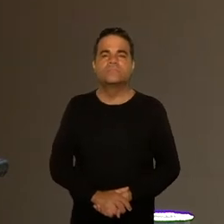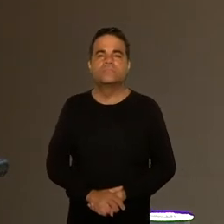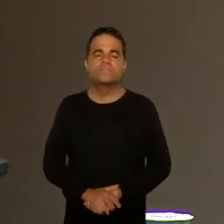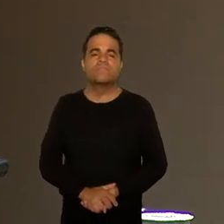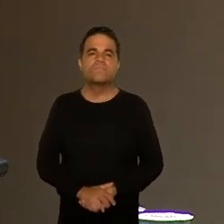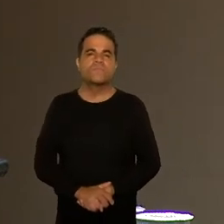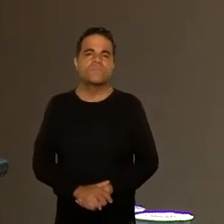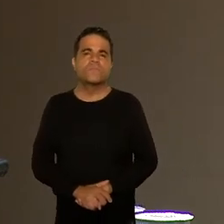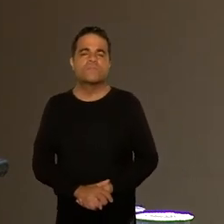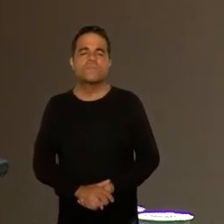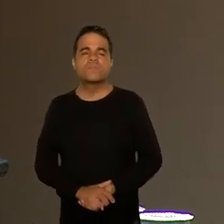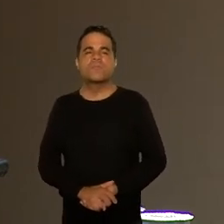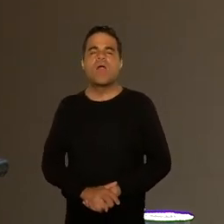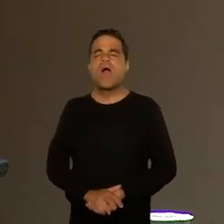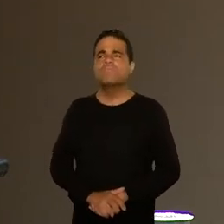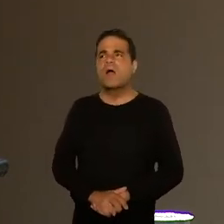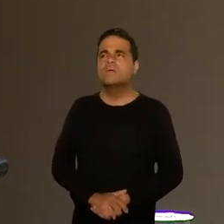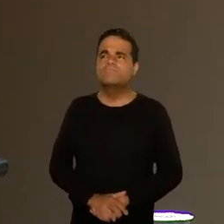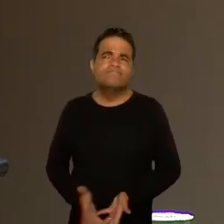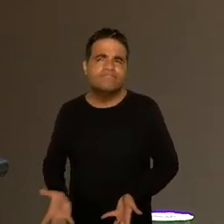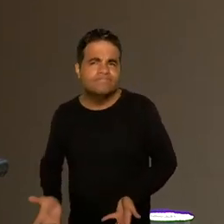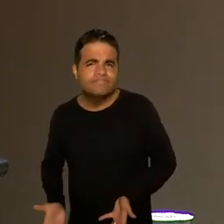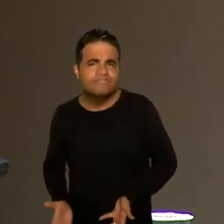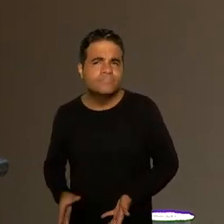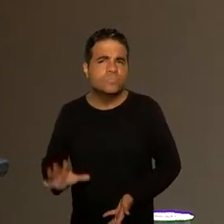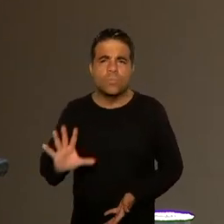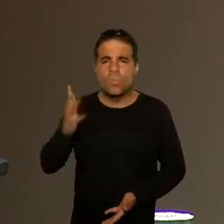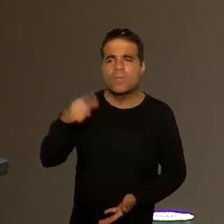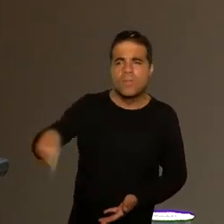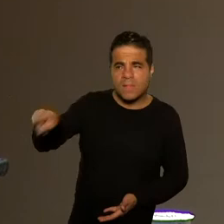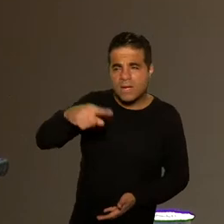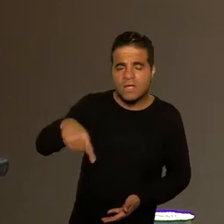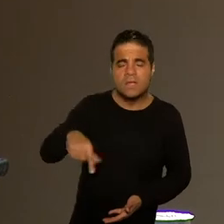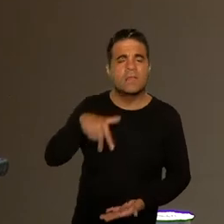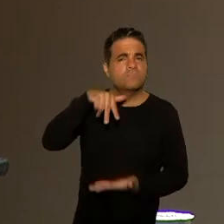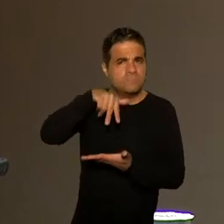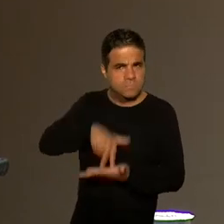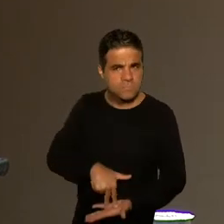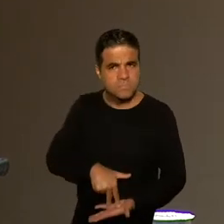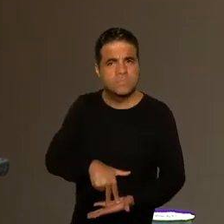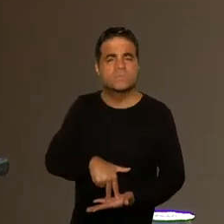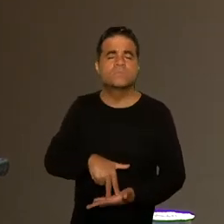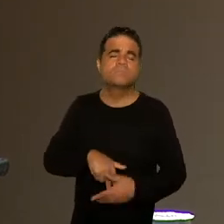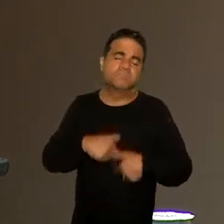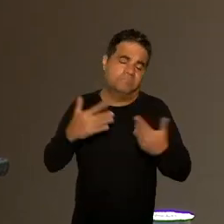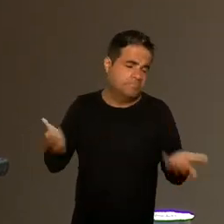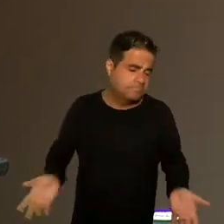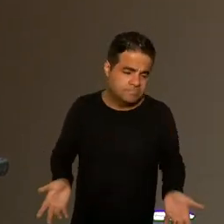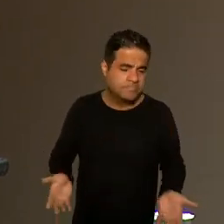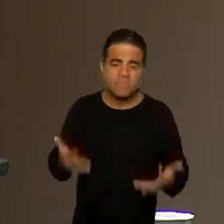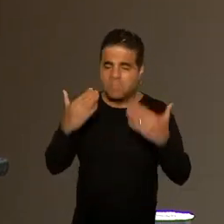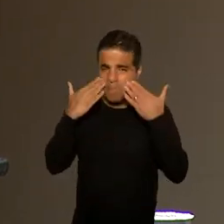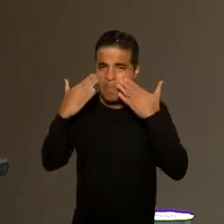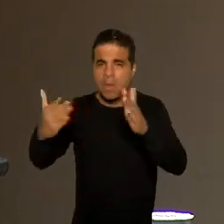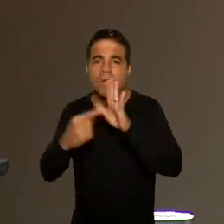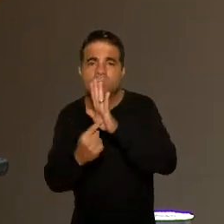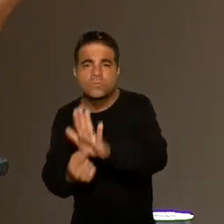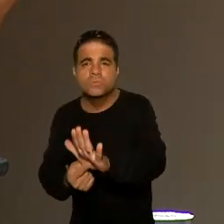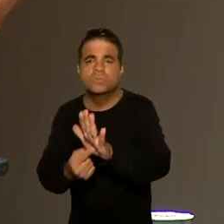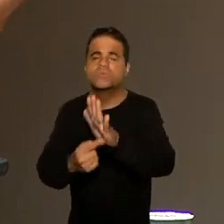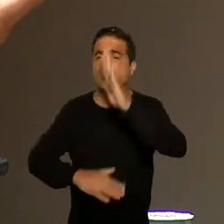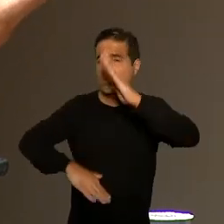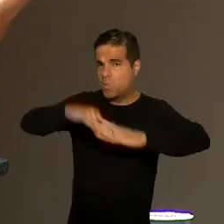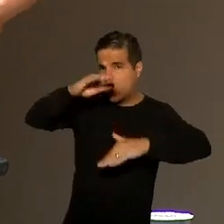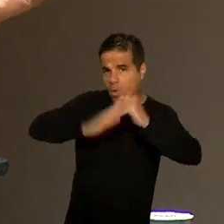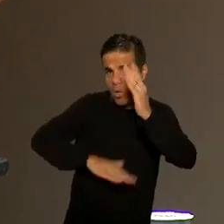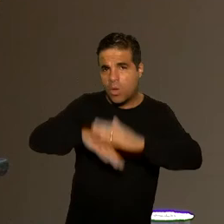ali estivesse e muitas vezes está no palco ou em exposição ou a partir